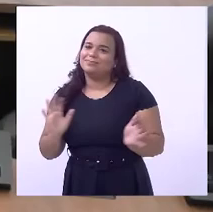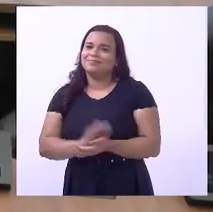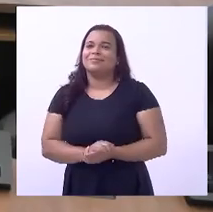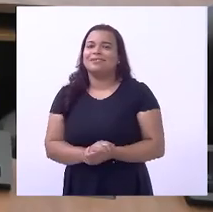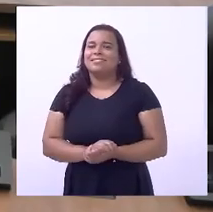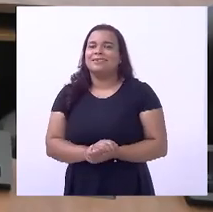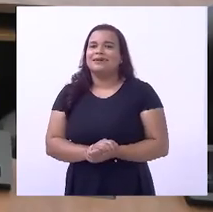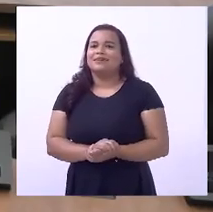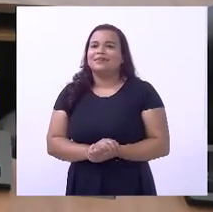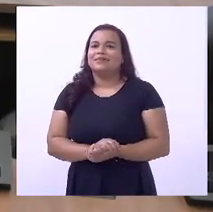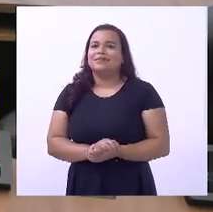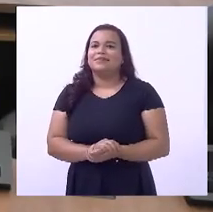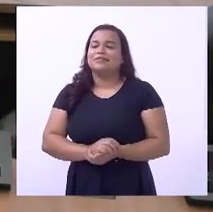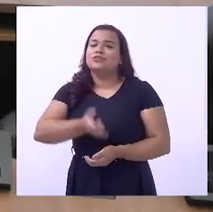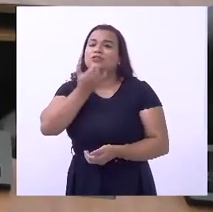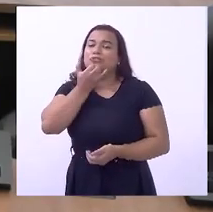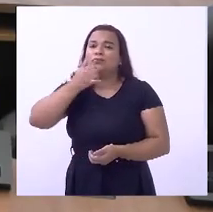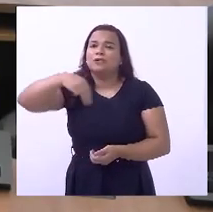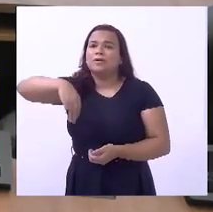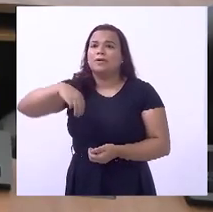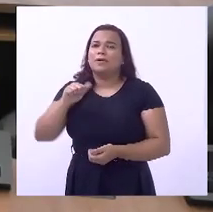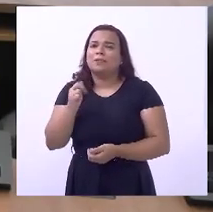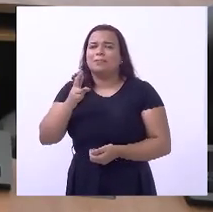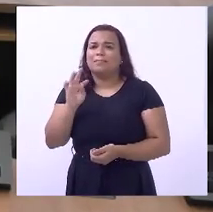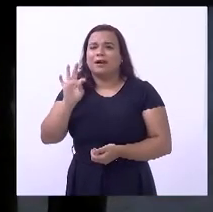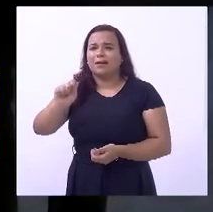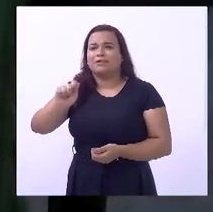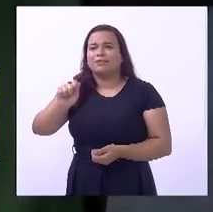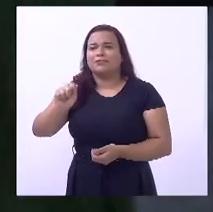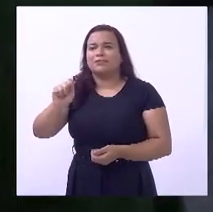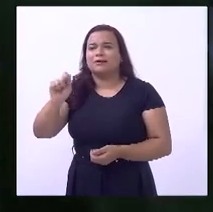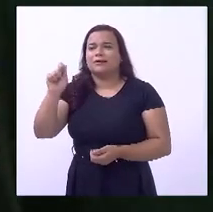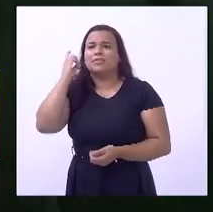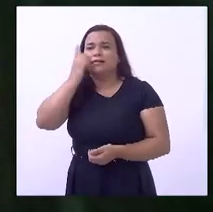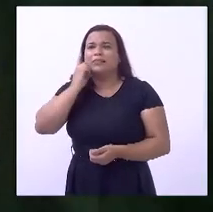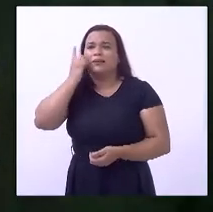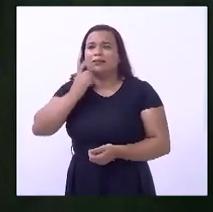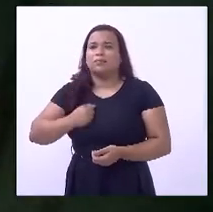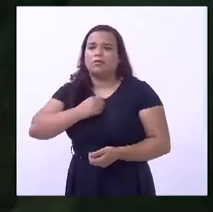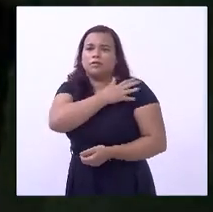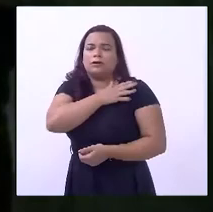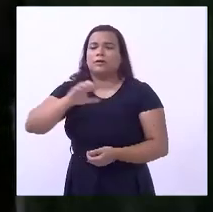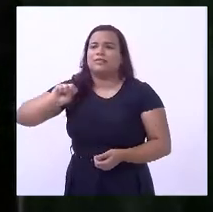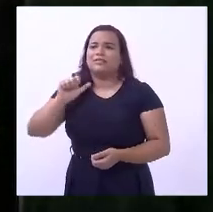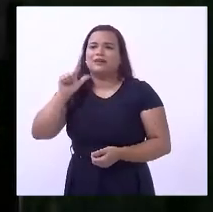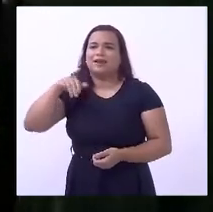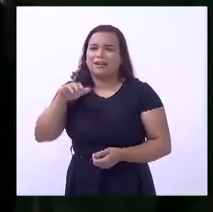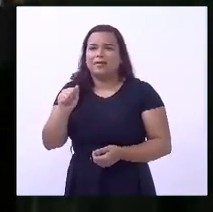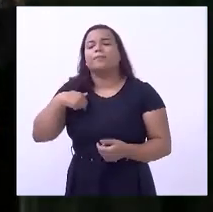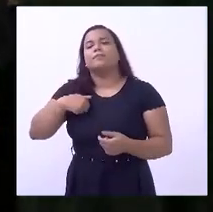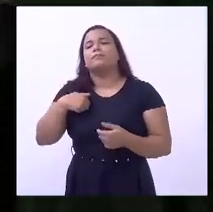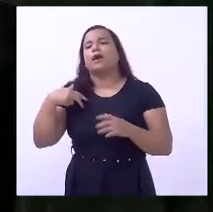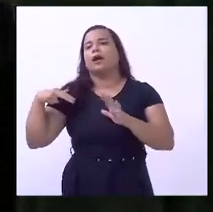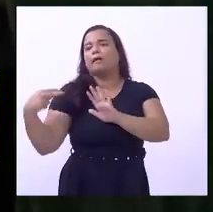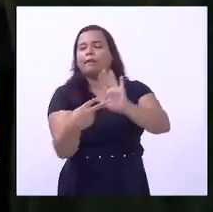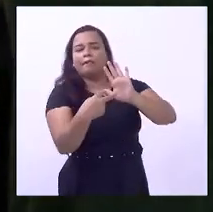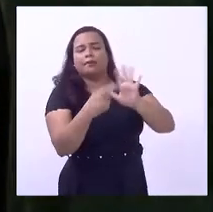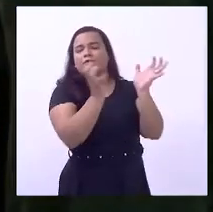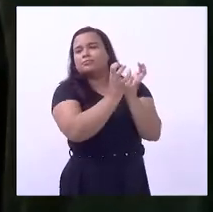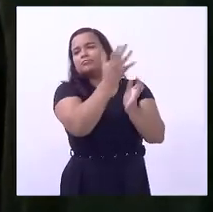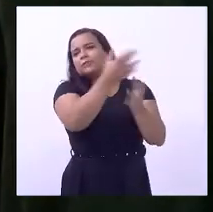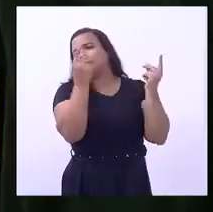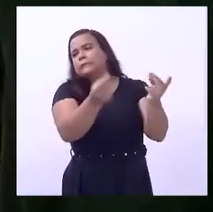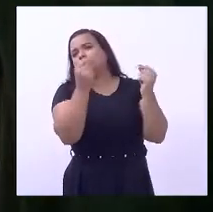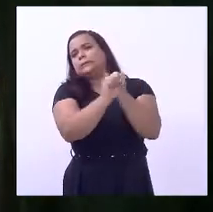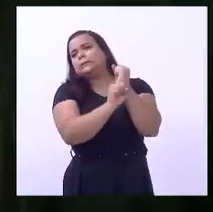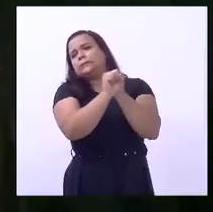Deputado, perdão, Marta. Deputado Coronel Salema. Esse é um reconhecimento para essa categoria que esperou bastante tempo, mais do